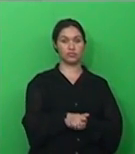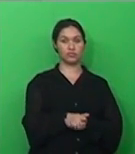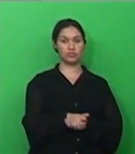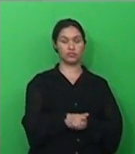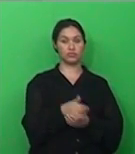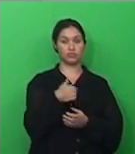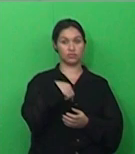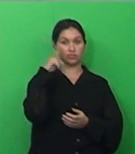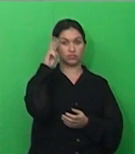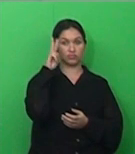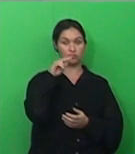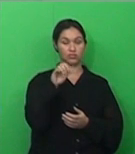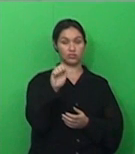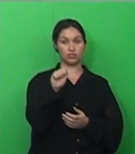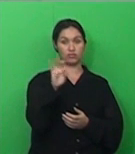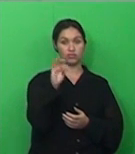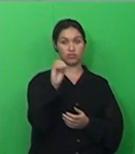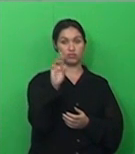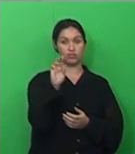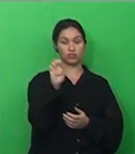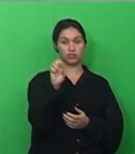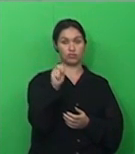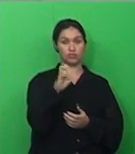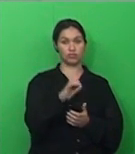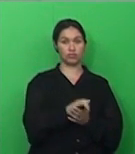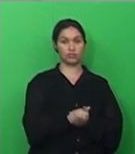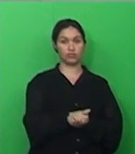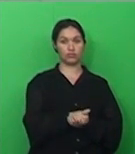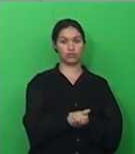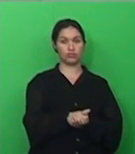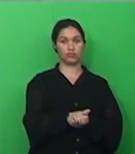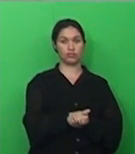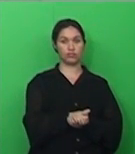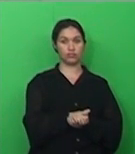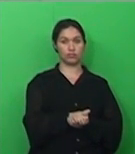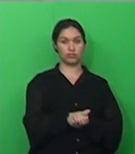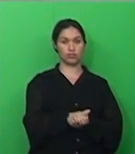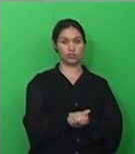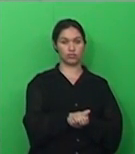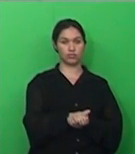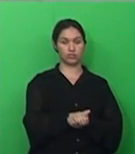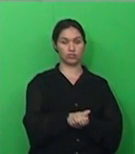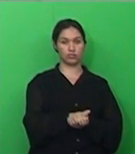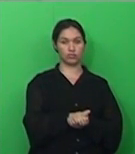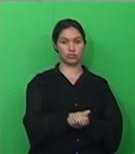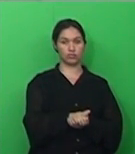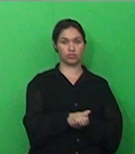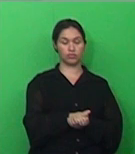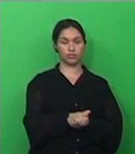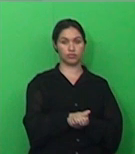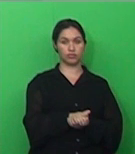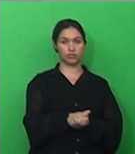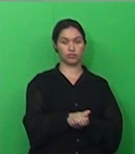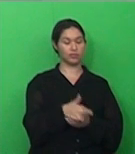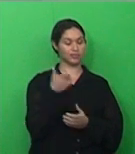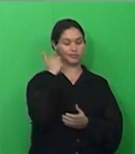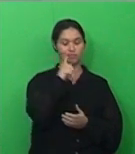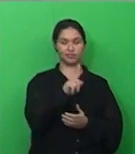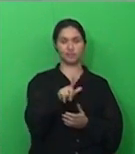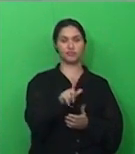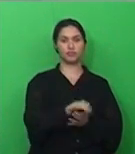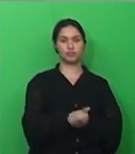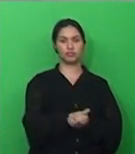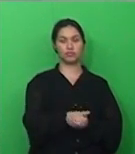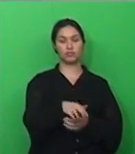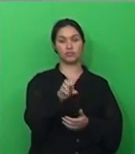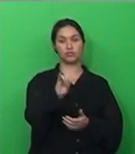me lembro de atores famosos, atores globais, né, que mendigam para cada peça de teatro recursos para fazer o seu trabalho. E